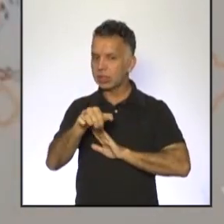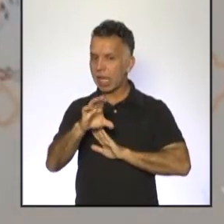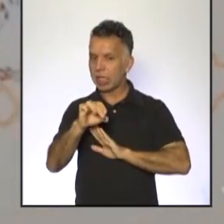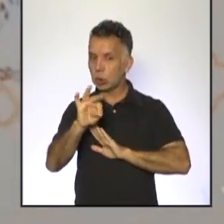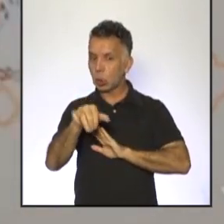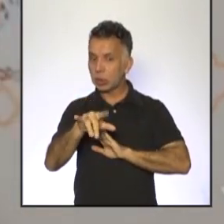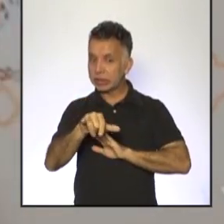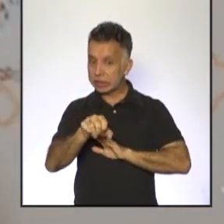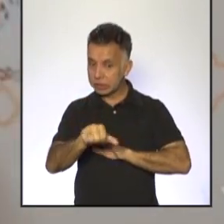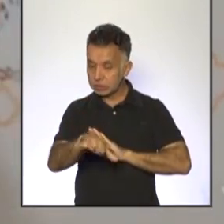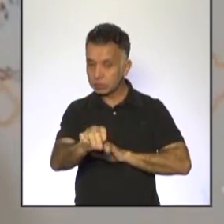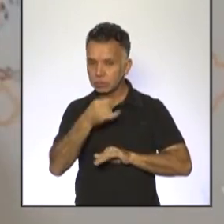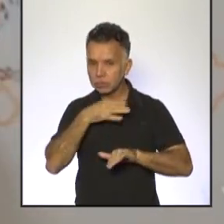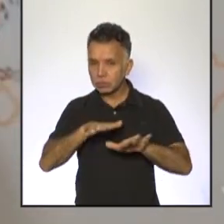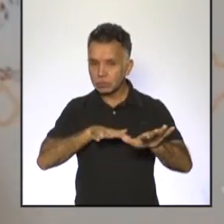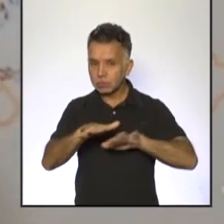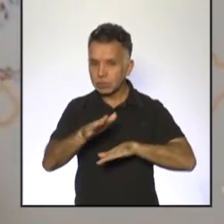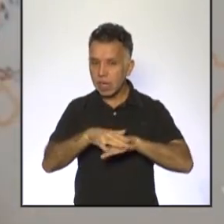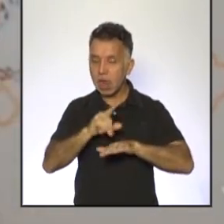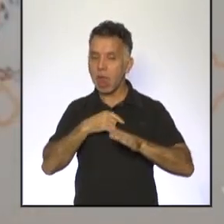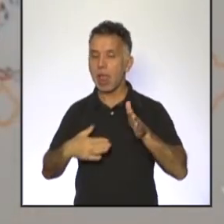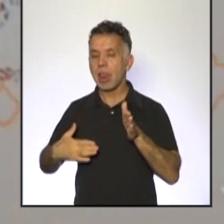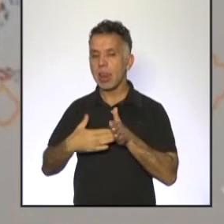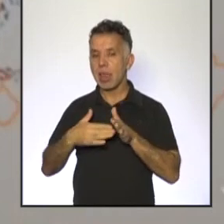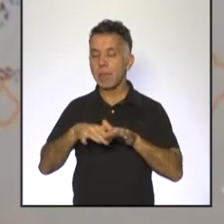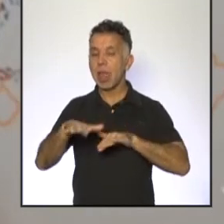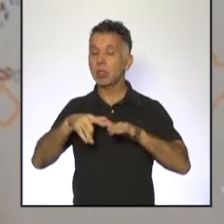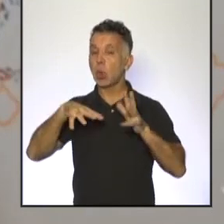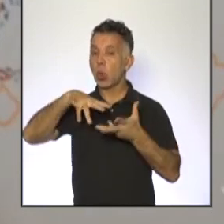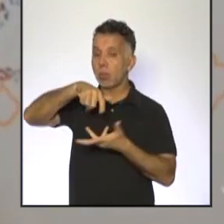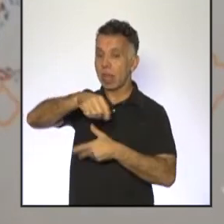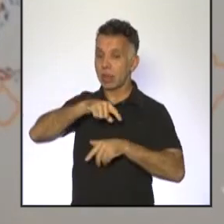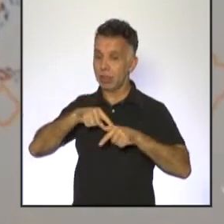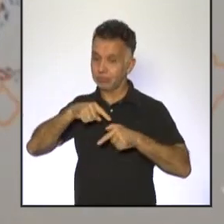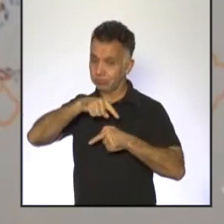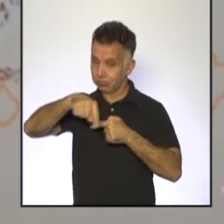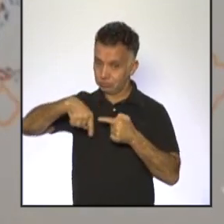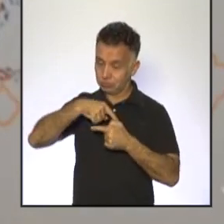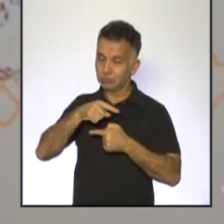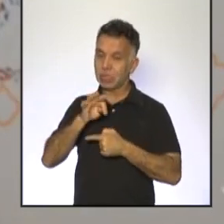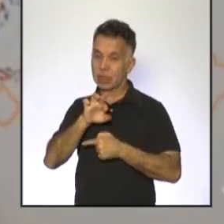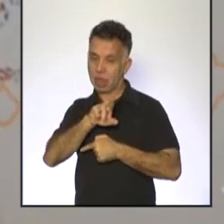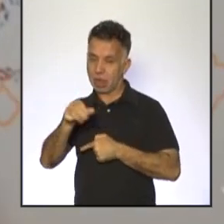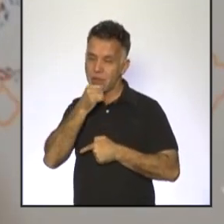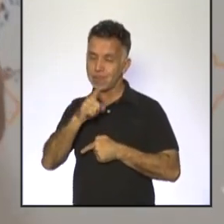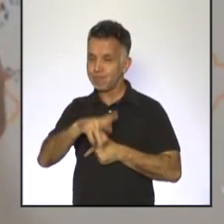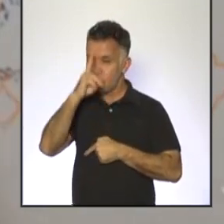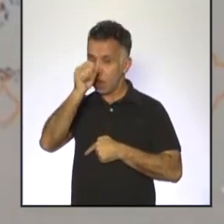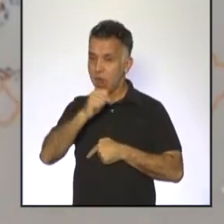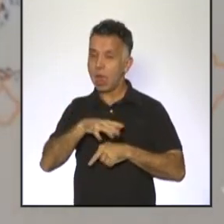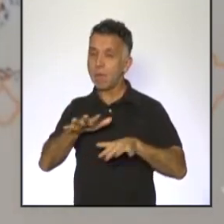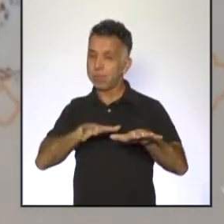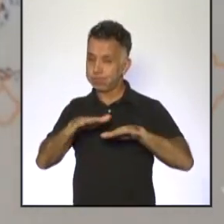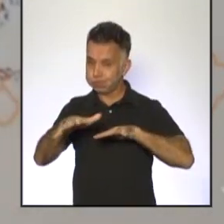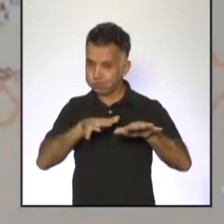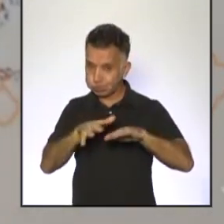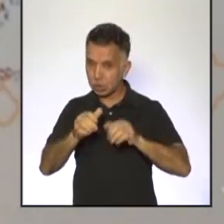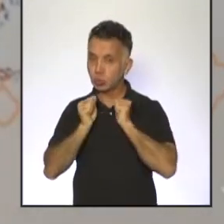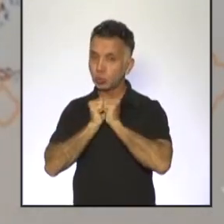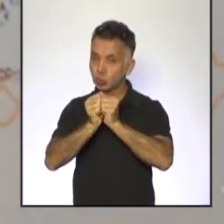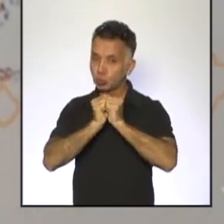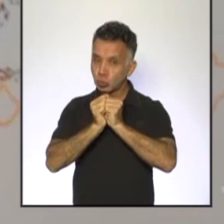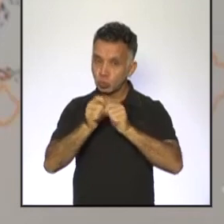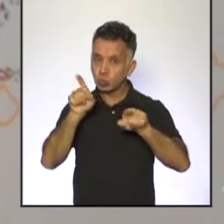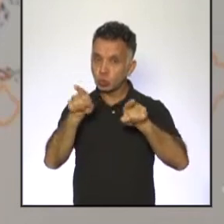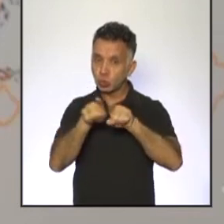limites tangenciais. Limites tangenciais no planeta Terra são fortíssimos em atividade tectônica, juntamente